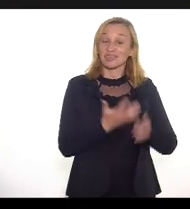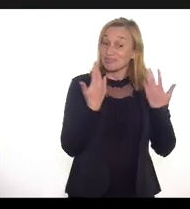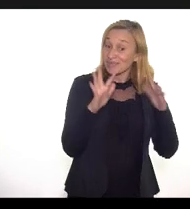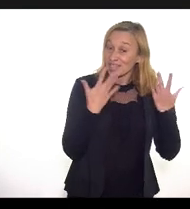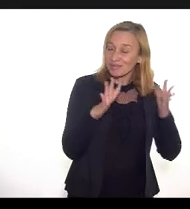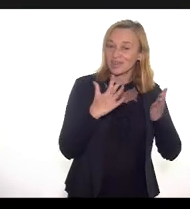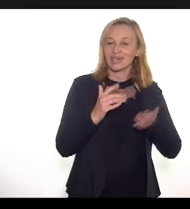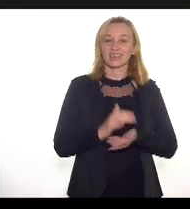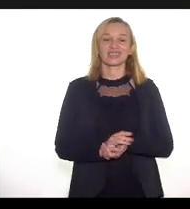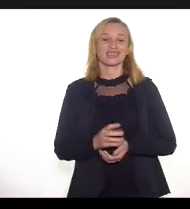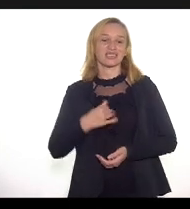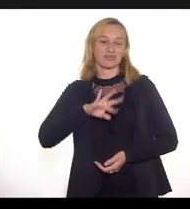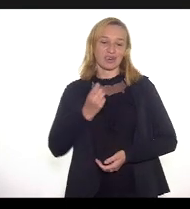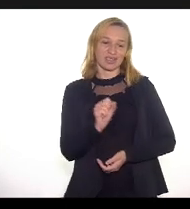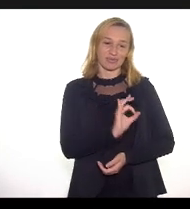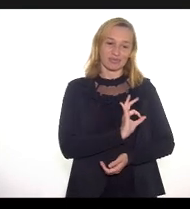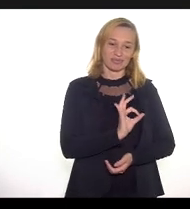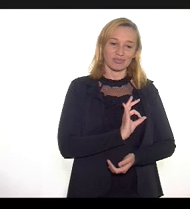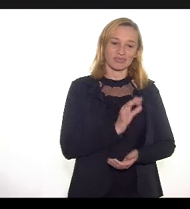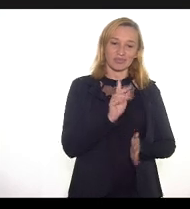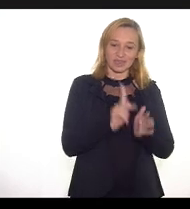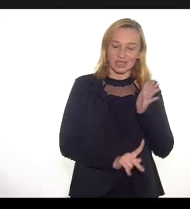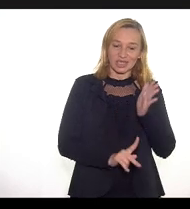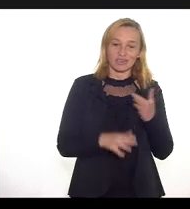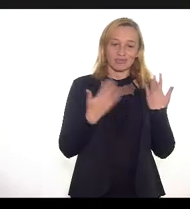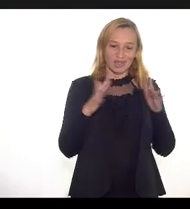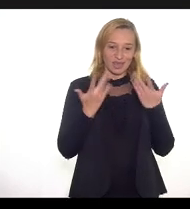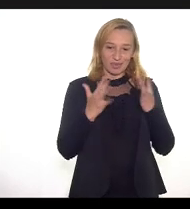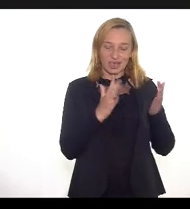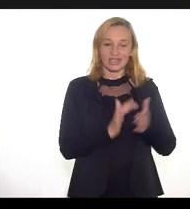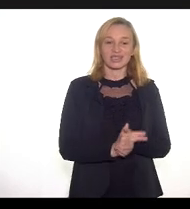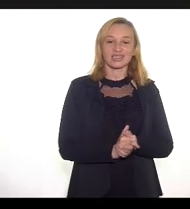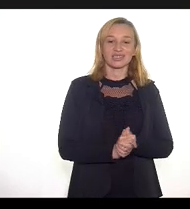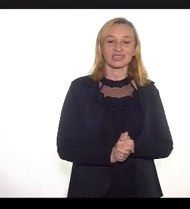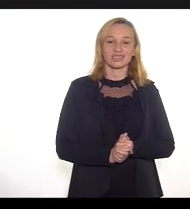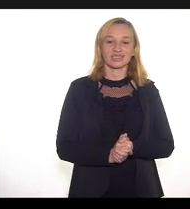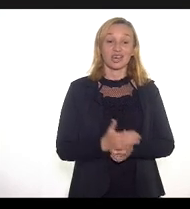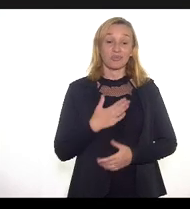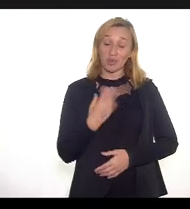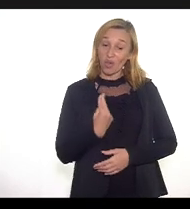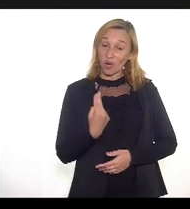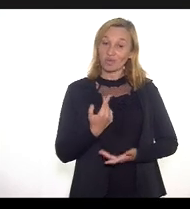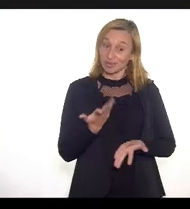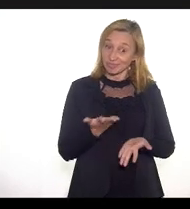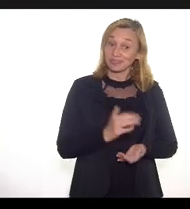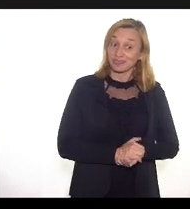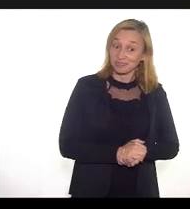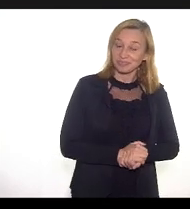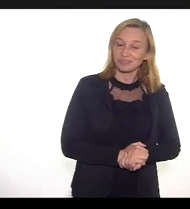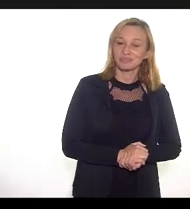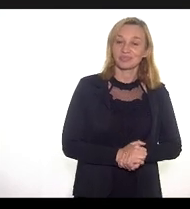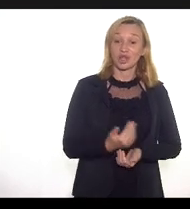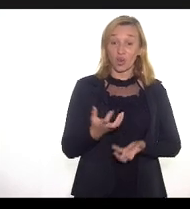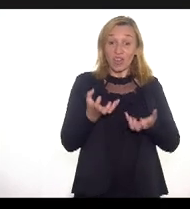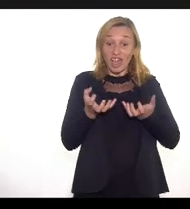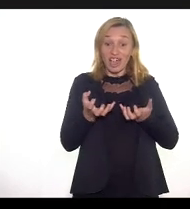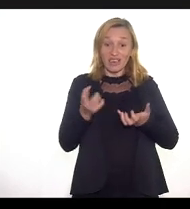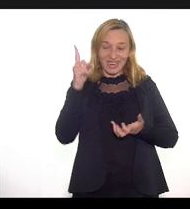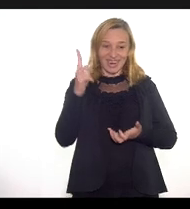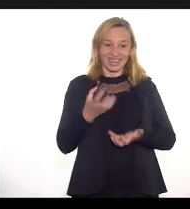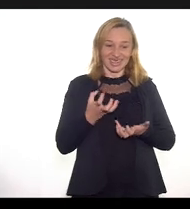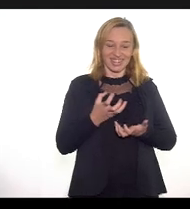Parabéns, Marta, pelo projeto. Beijo, já vou pedir com a autoria adiantada, tá? Parabéns, Marta, gostei. Eu quero também, hein,